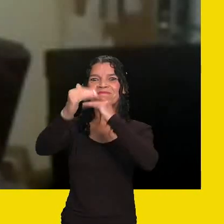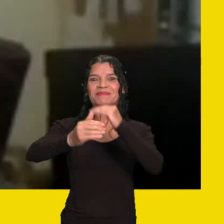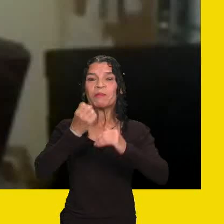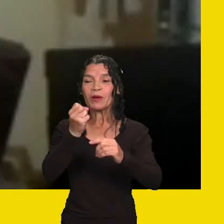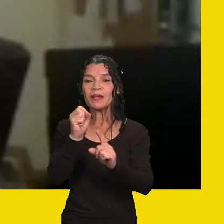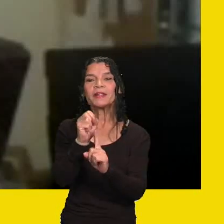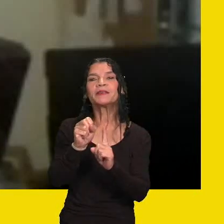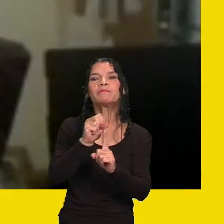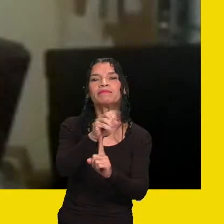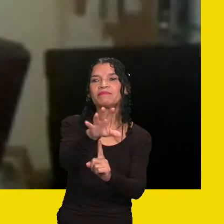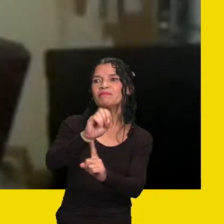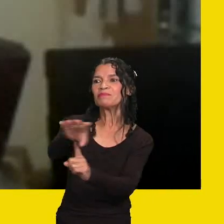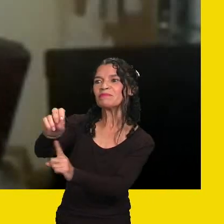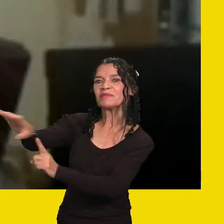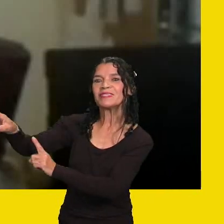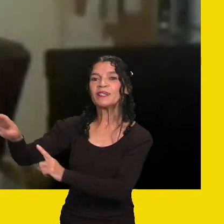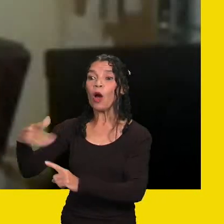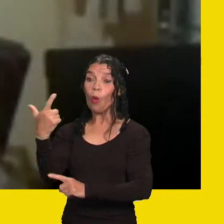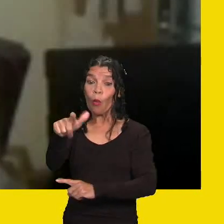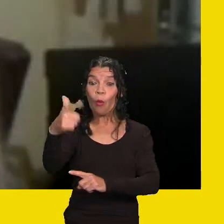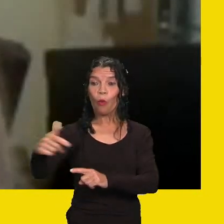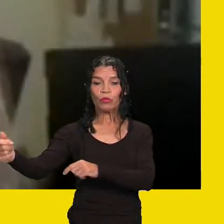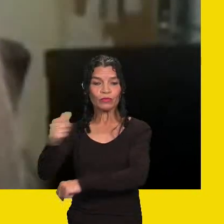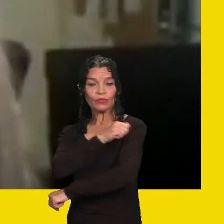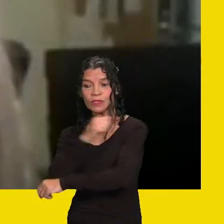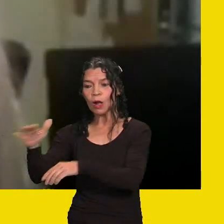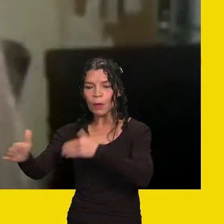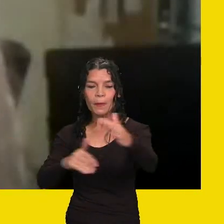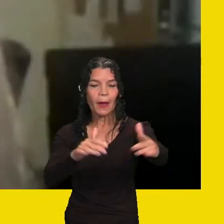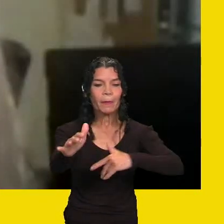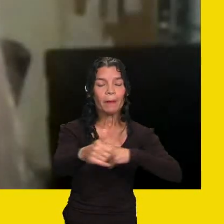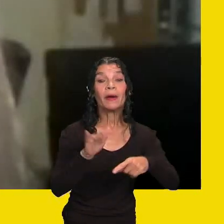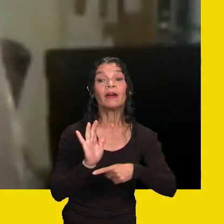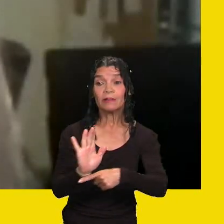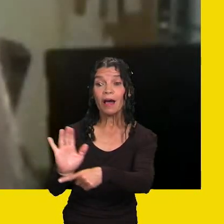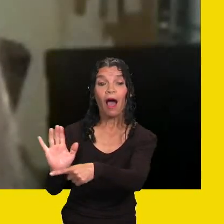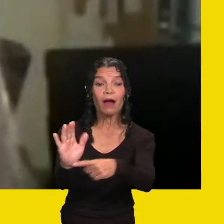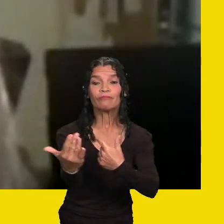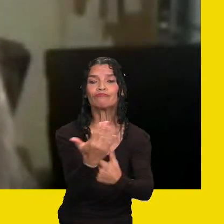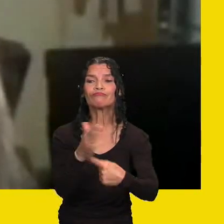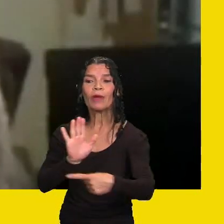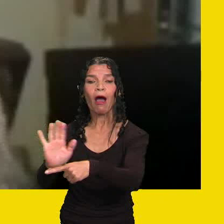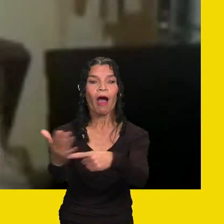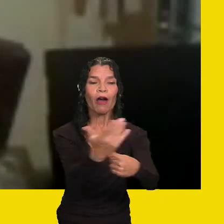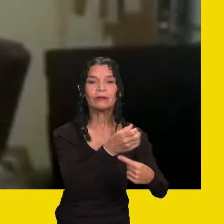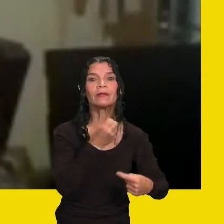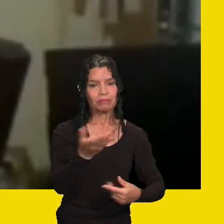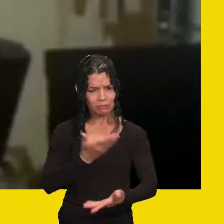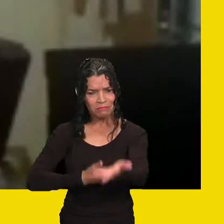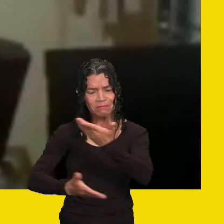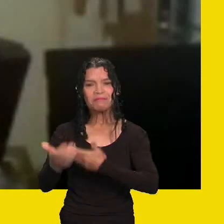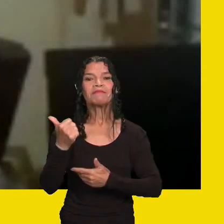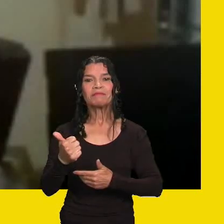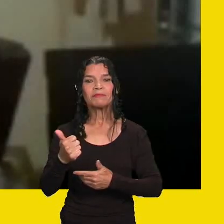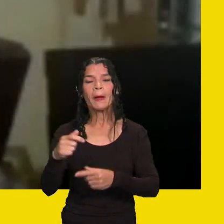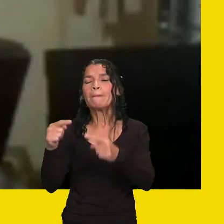aos alunos que vão chegando. Então, acho que esse é um dos pontos sobre o conhecimento que nós